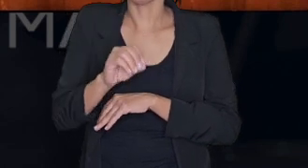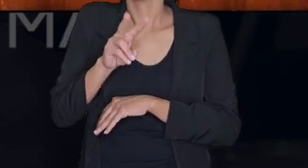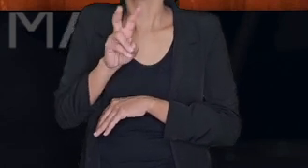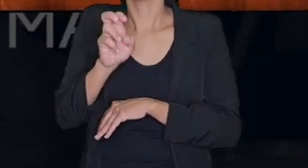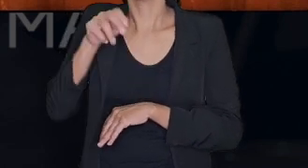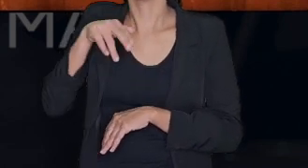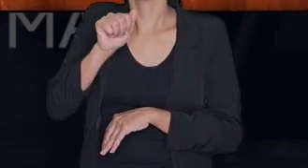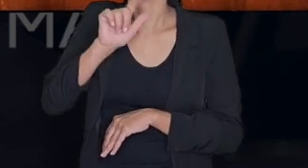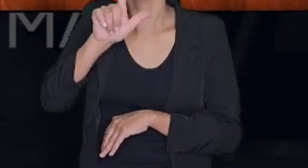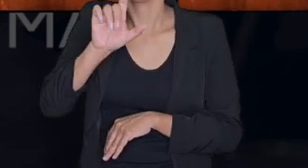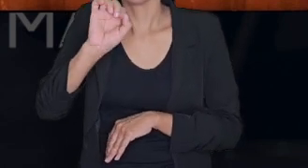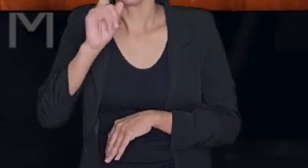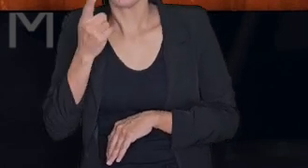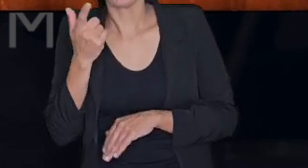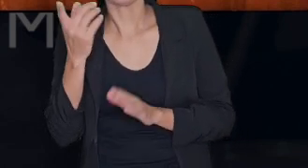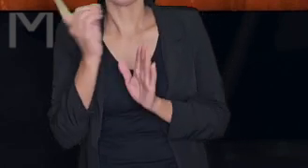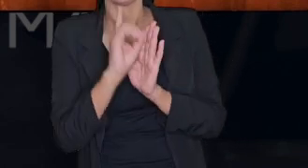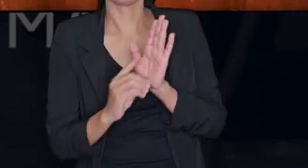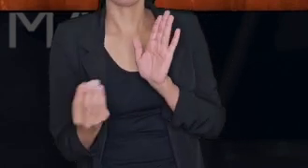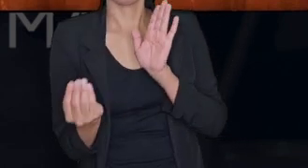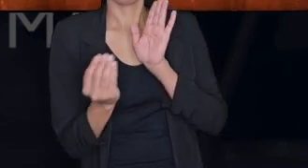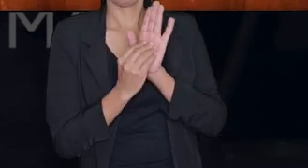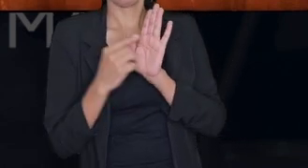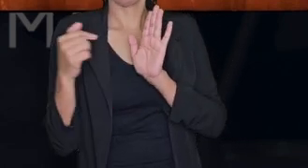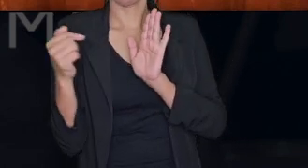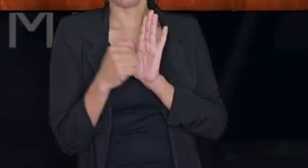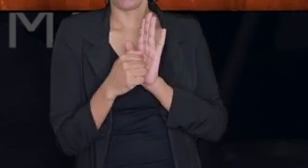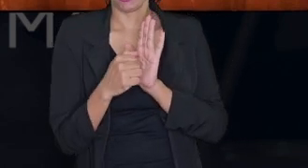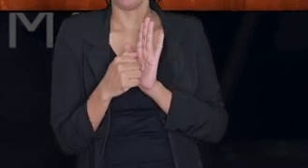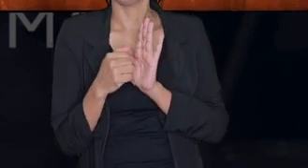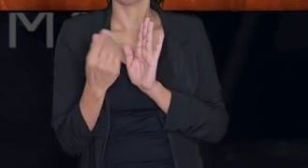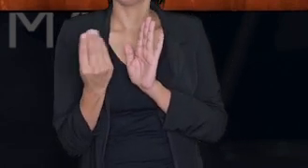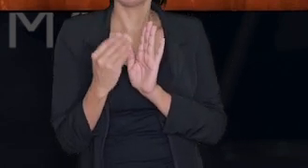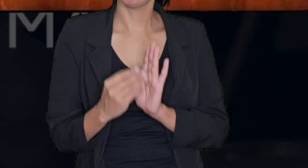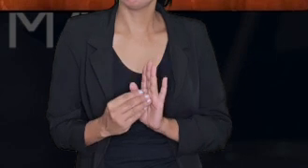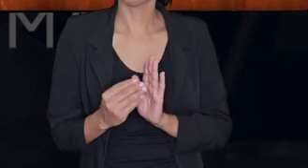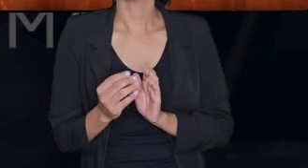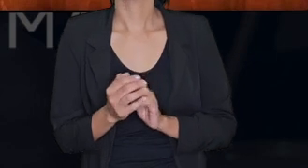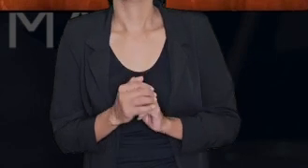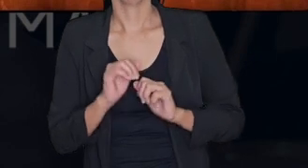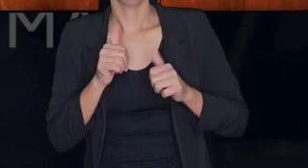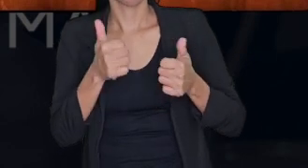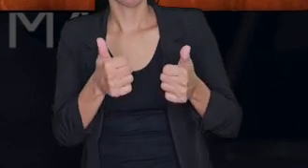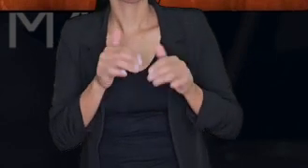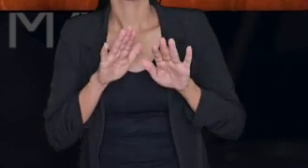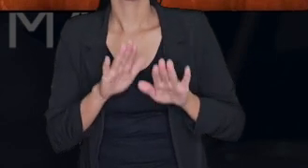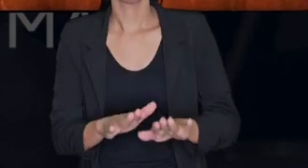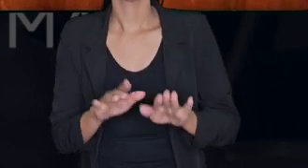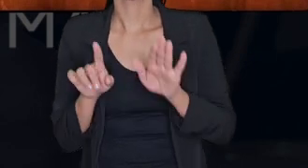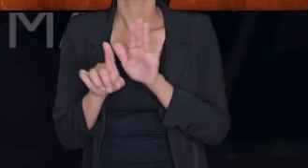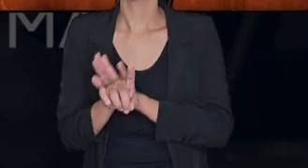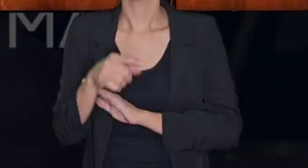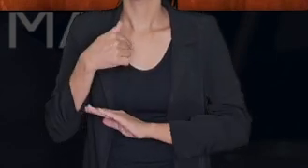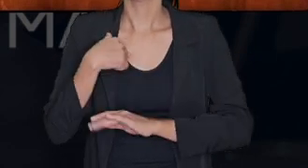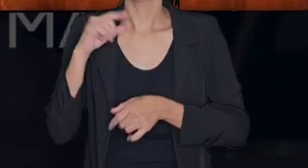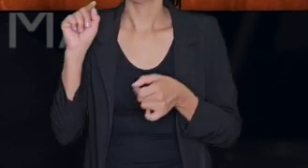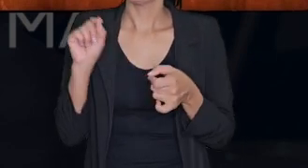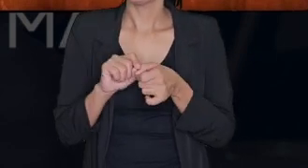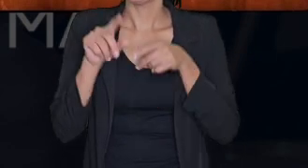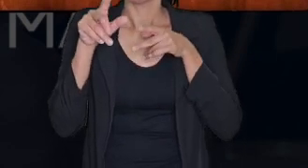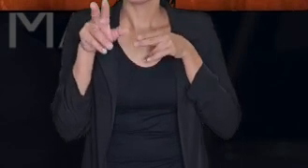de mercado, valor venal, ou pelo valor constante na declaração de bens do decujus.